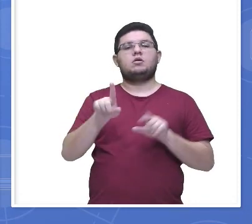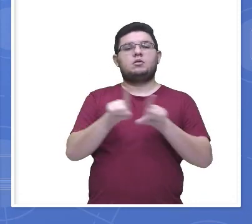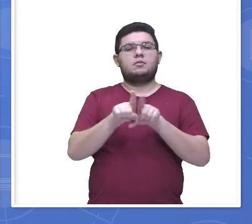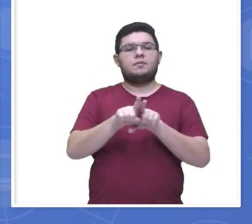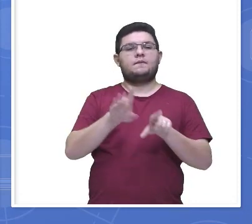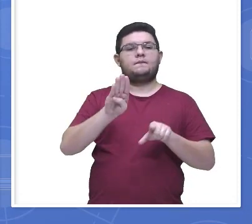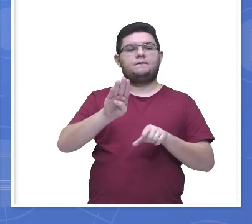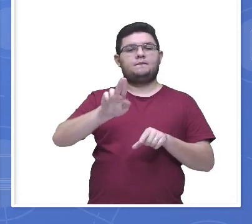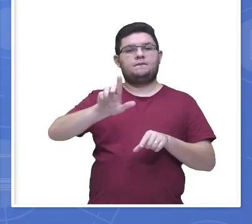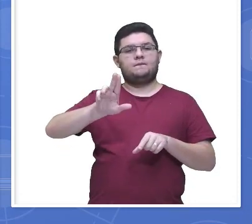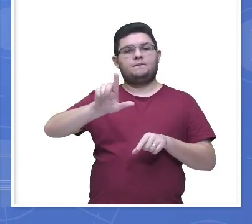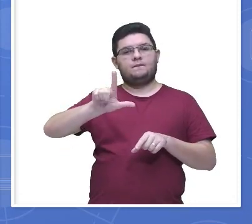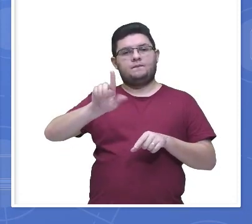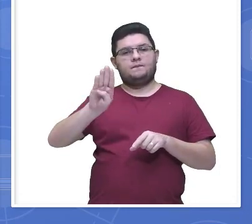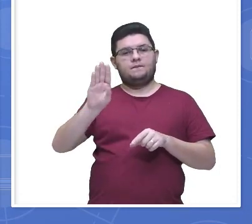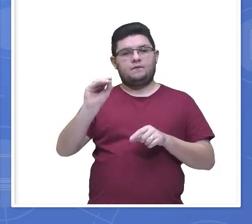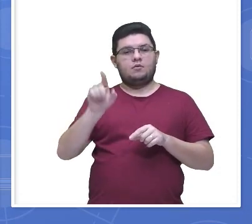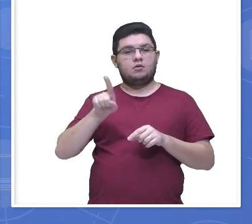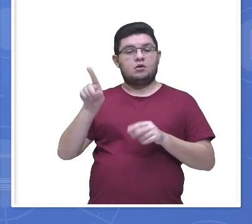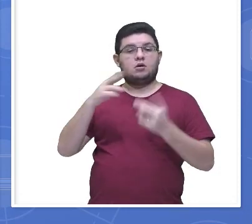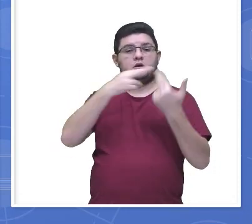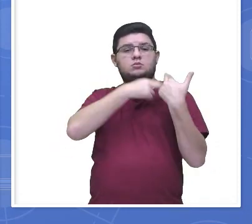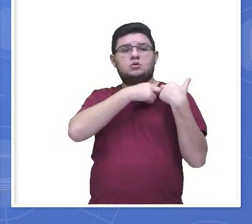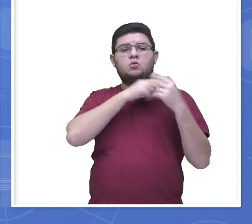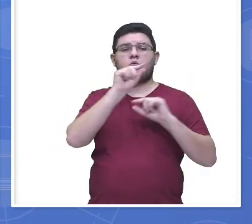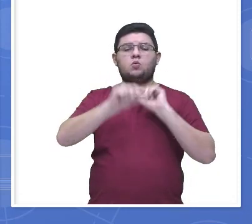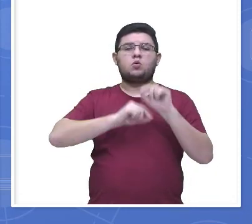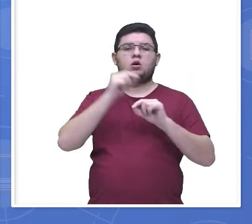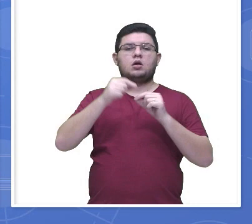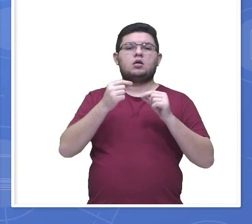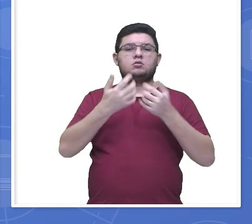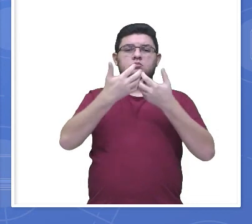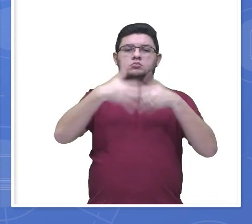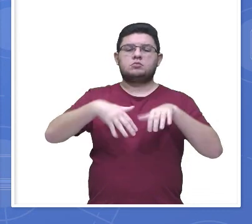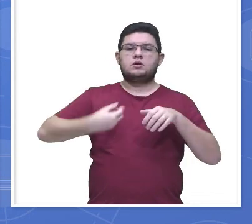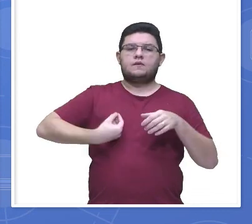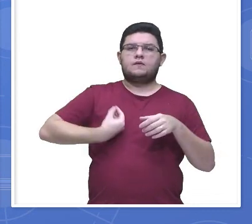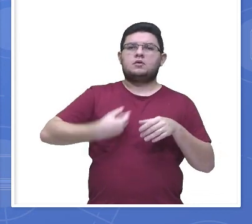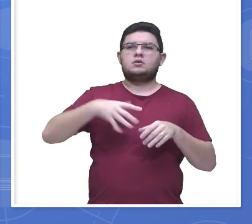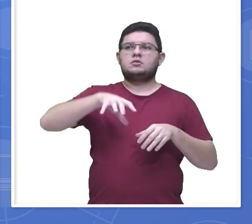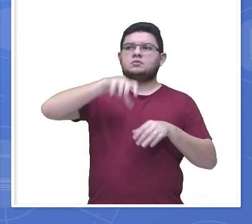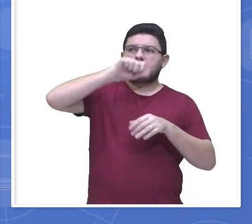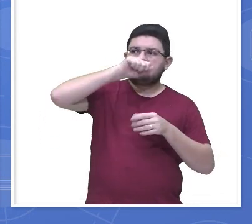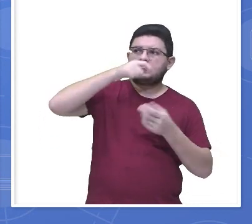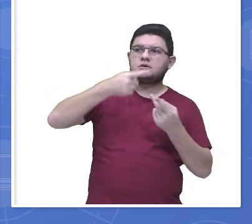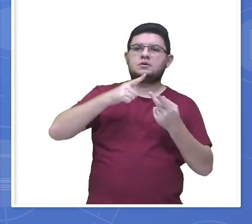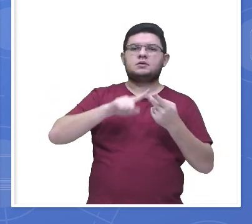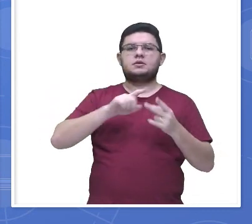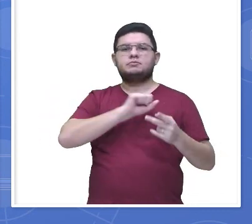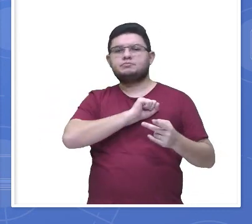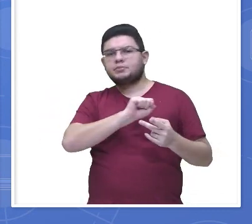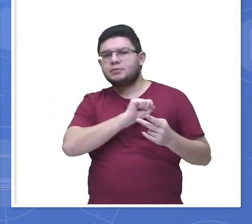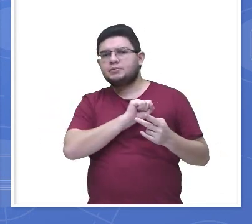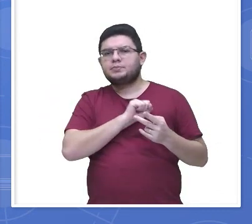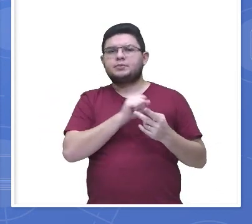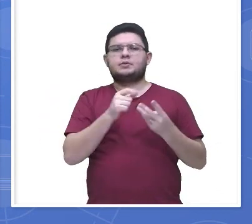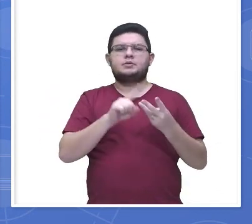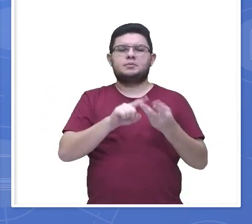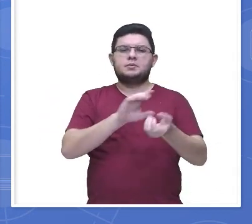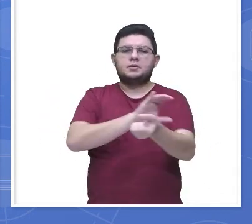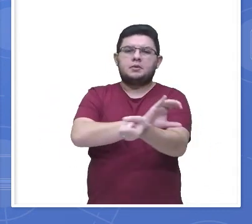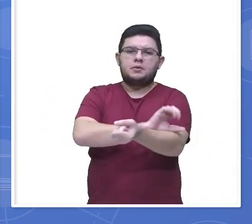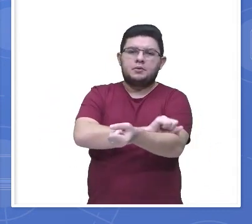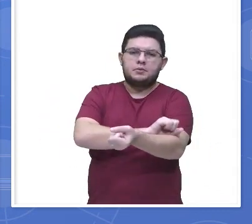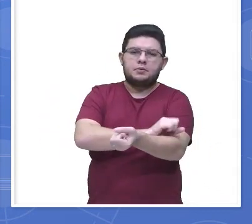pelas funções básicas para a manutenção da vida, como, por exemplo, a respiração, o batimento cardíaco e